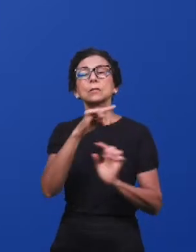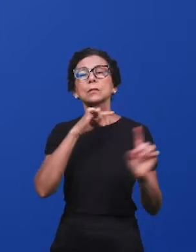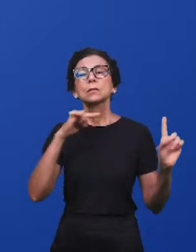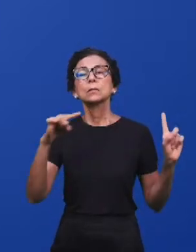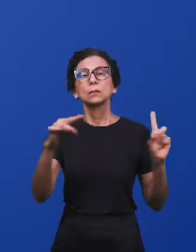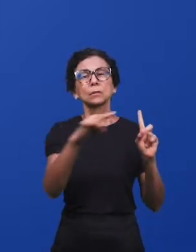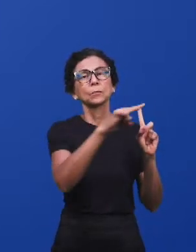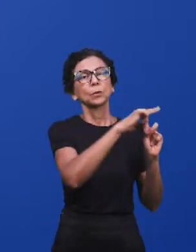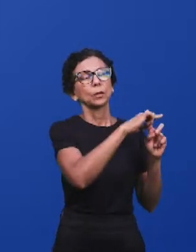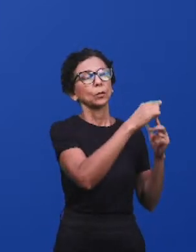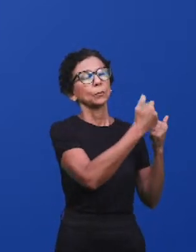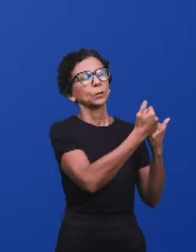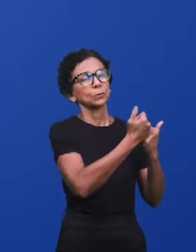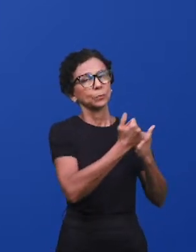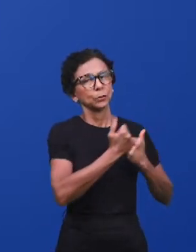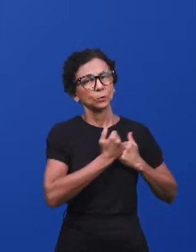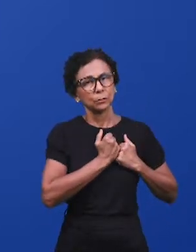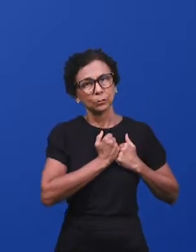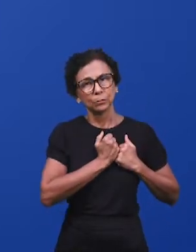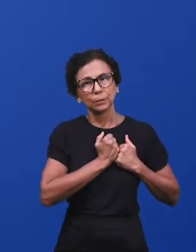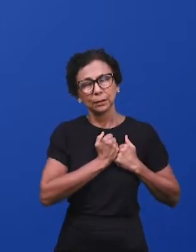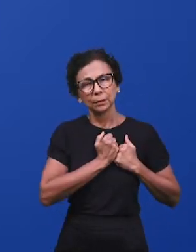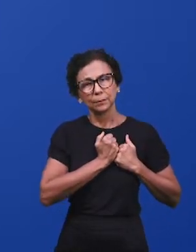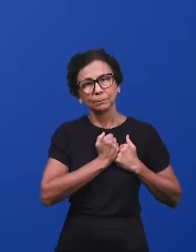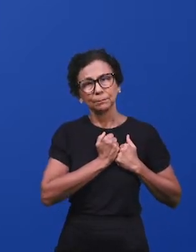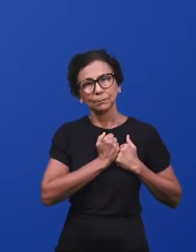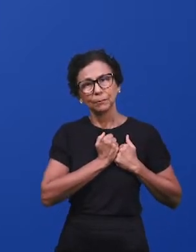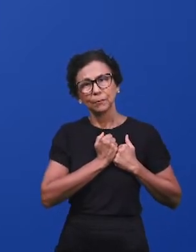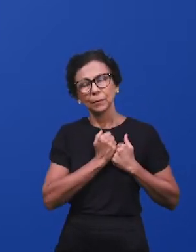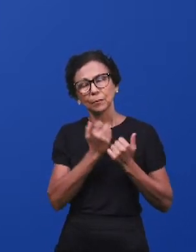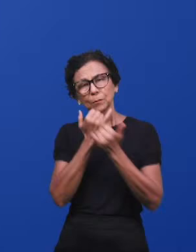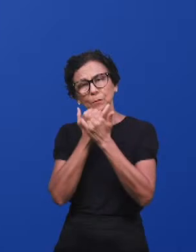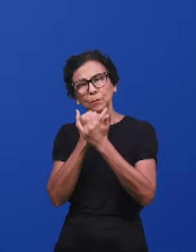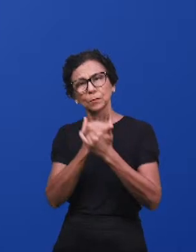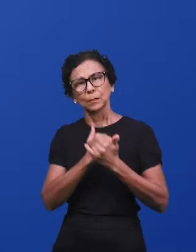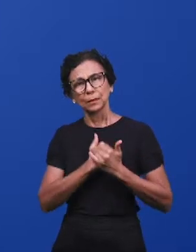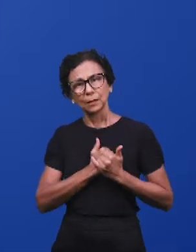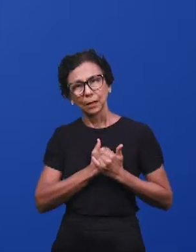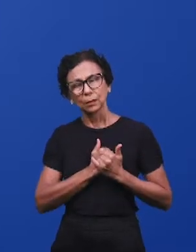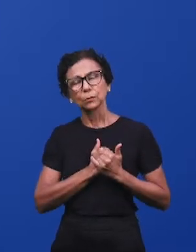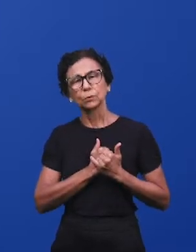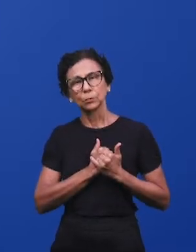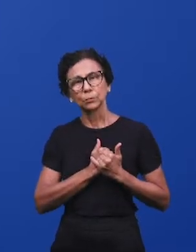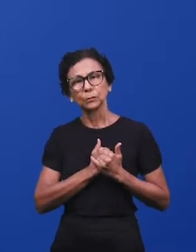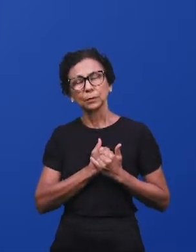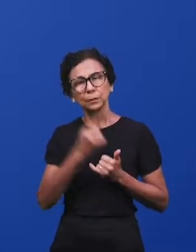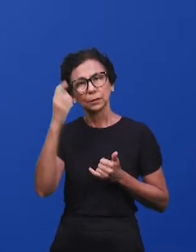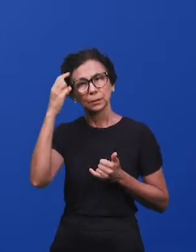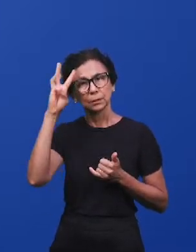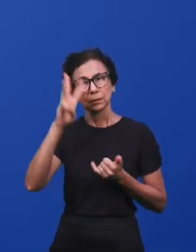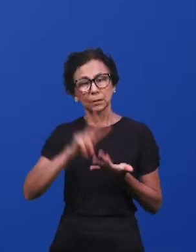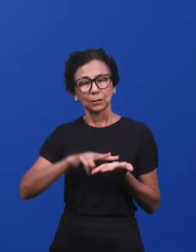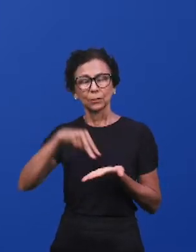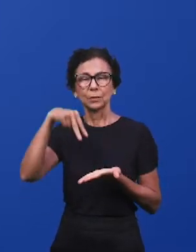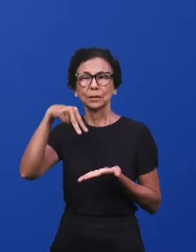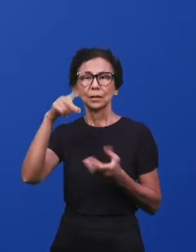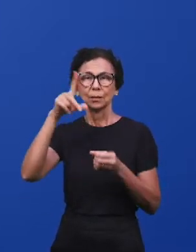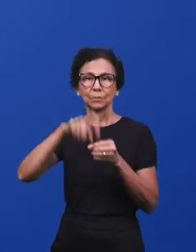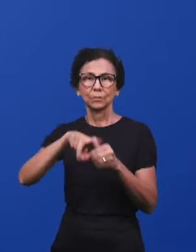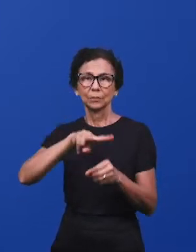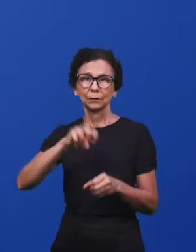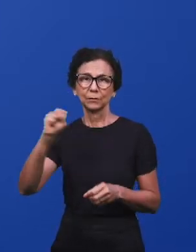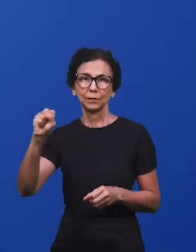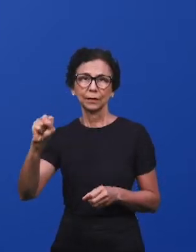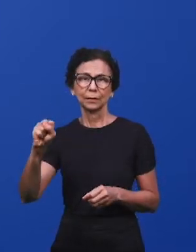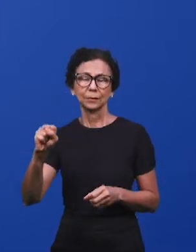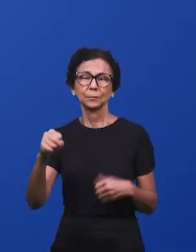entregou por nós no Calvário, que ressuscitou e que há de voltar. Por isso nós podemos dizer